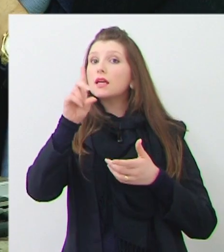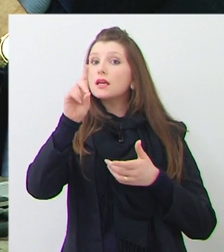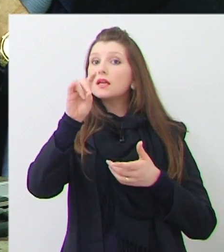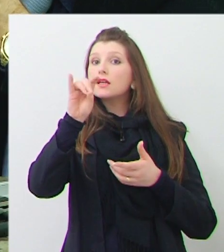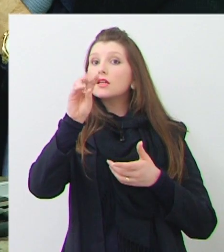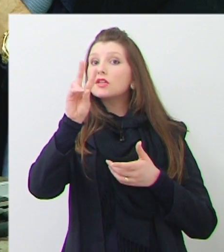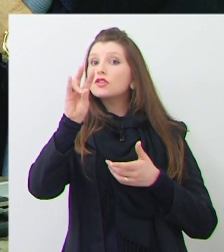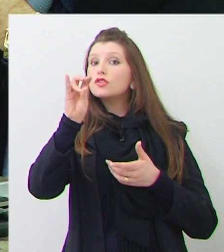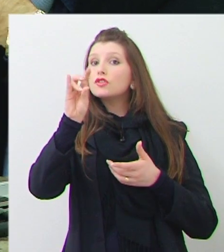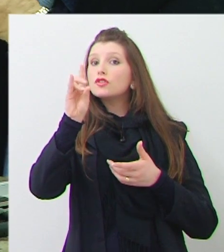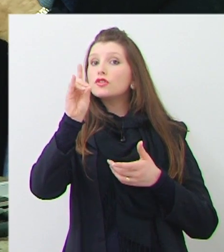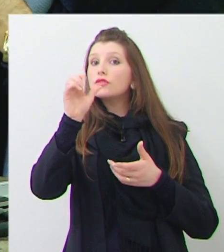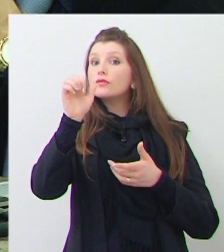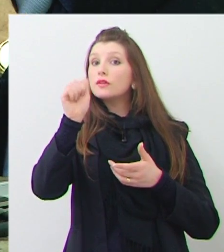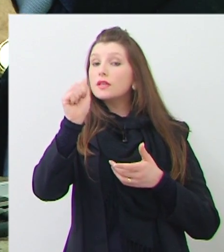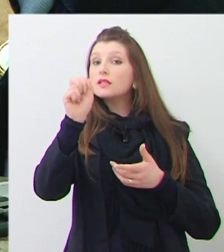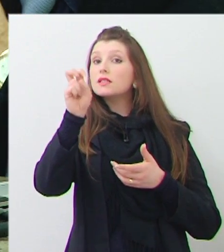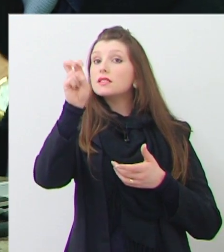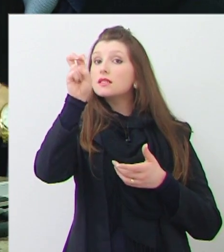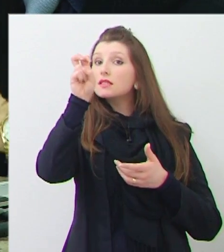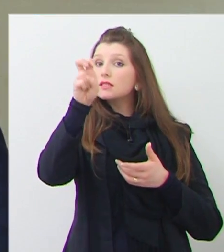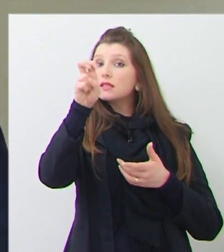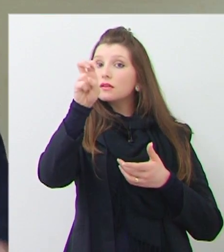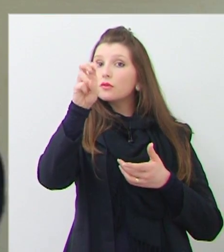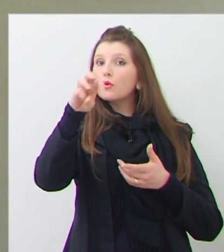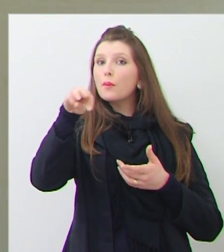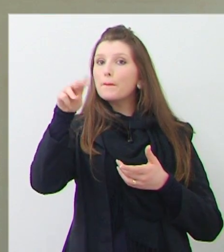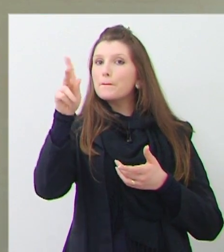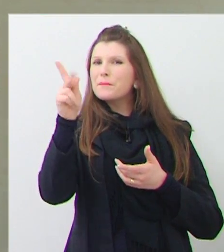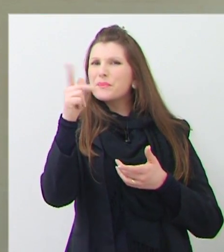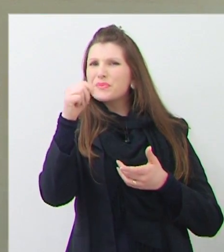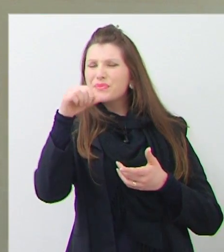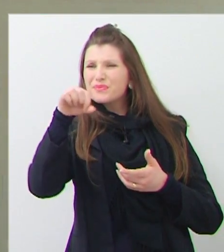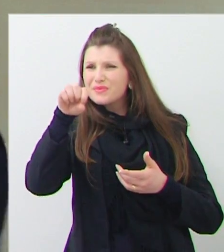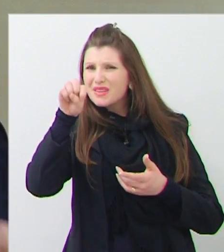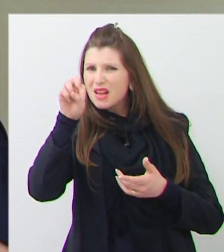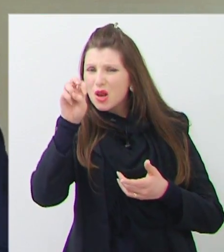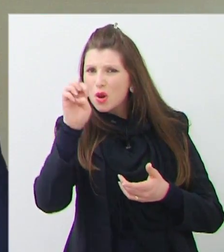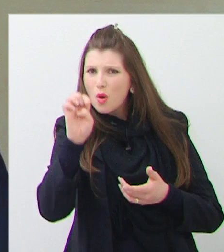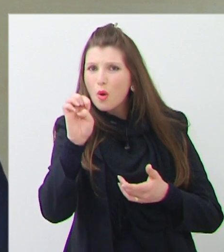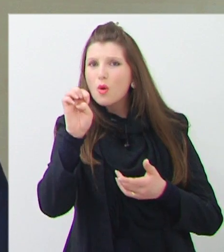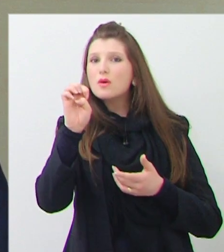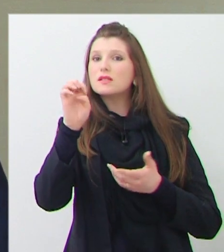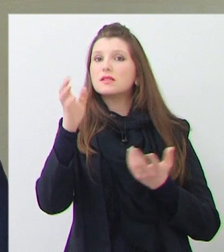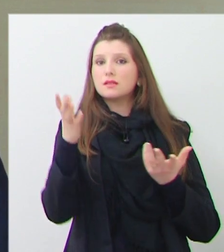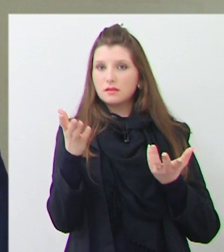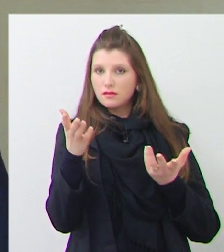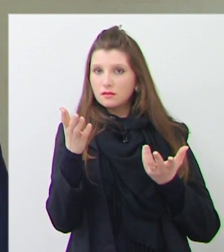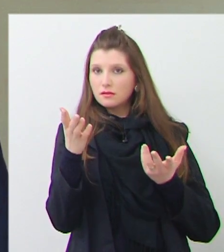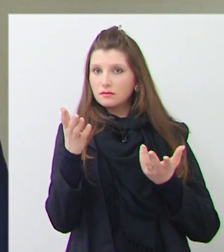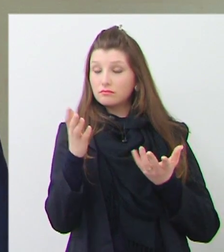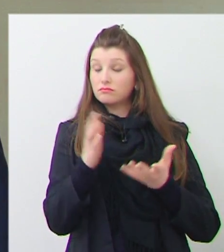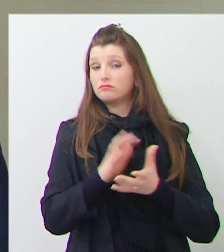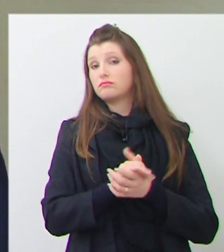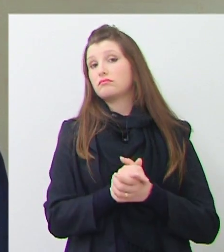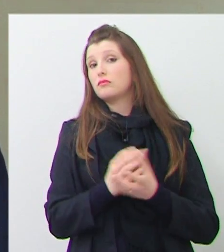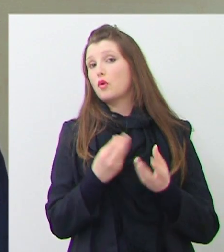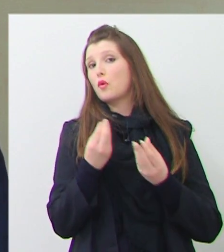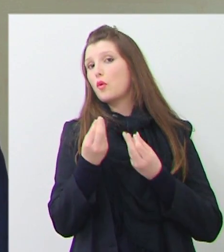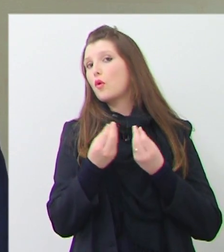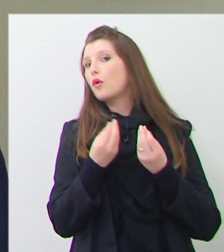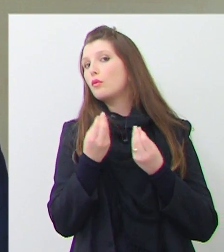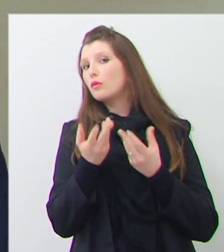milhões e meio da Prefeitura de Criciúma com a Unesc, do mandato do prefeito Salvaro. As contas do Salvaro